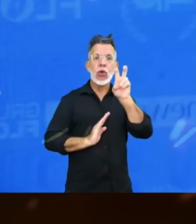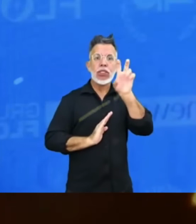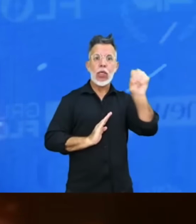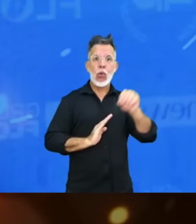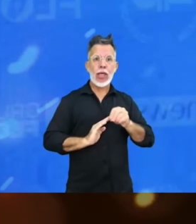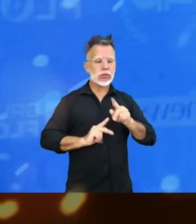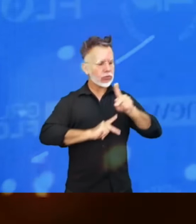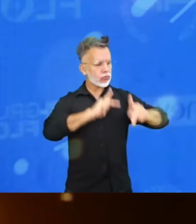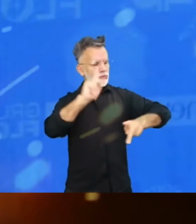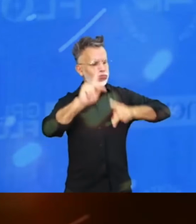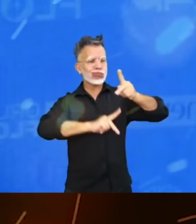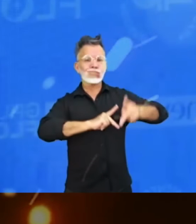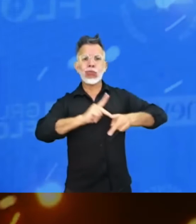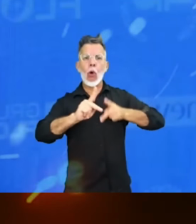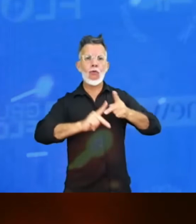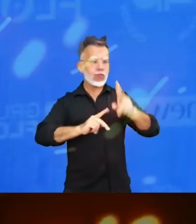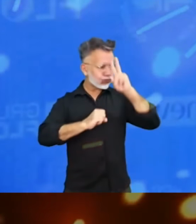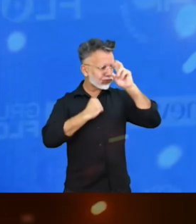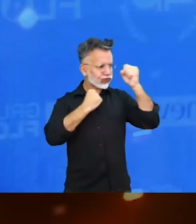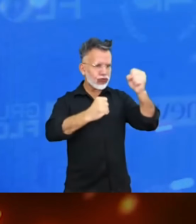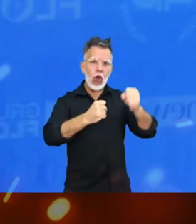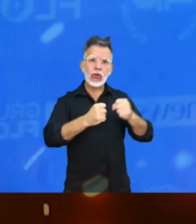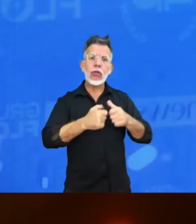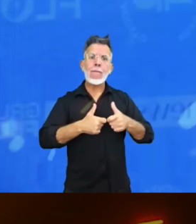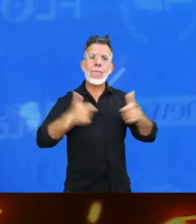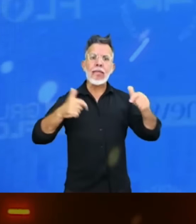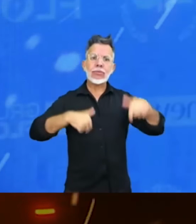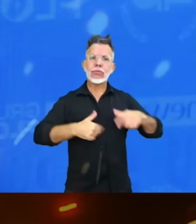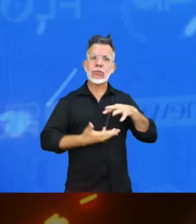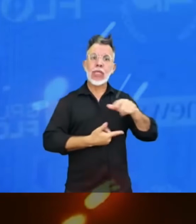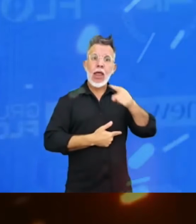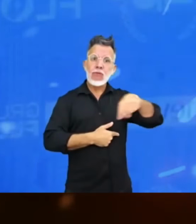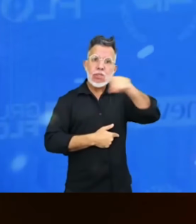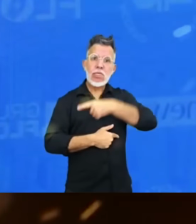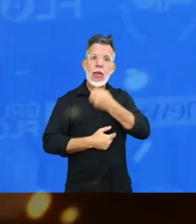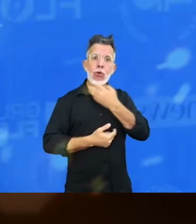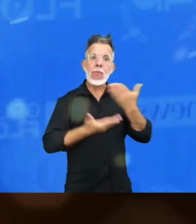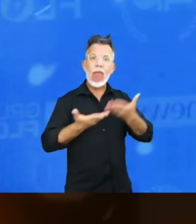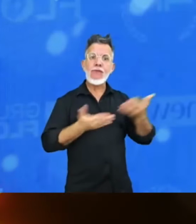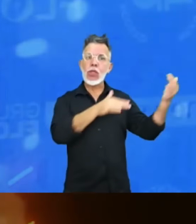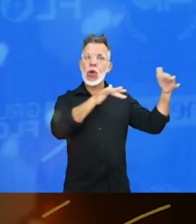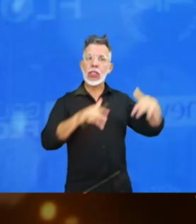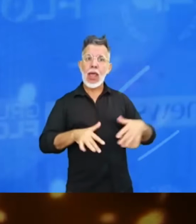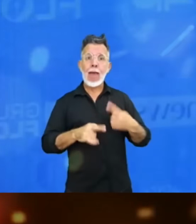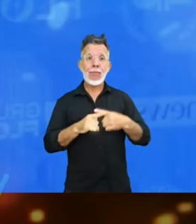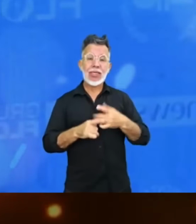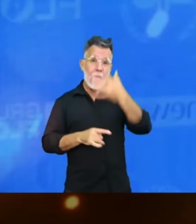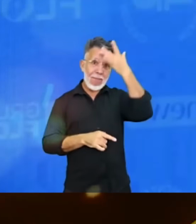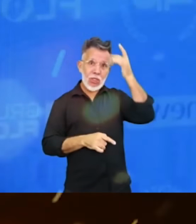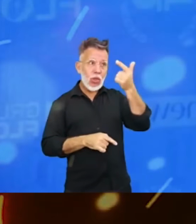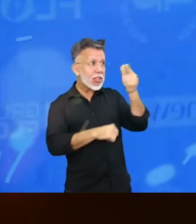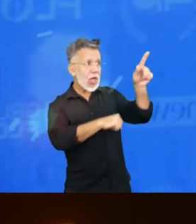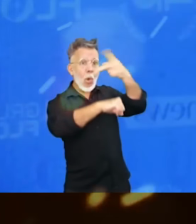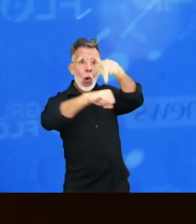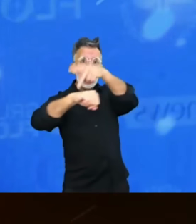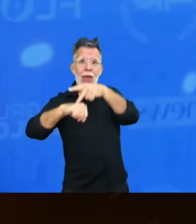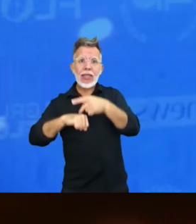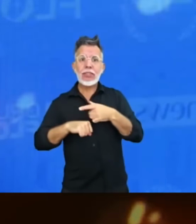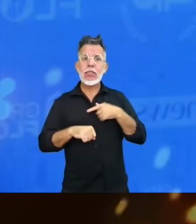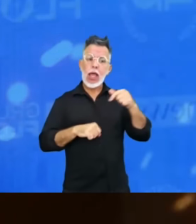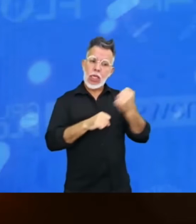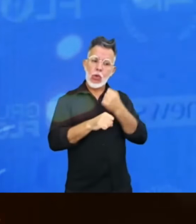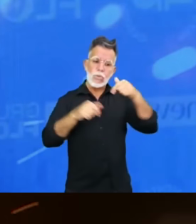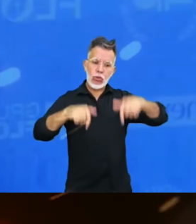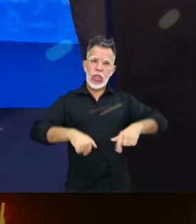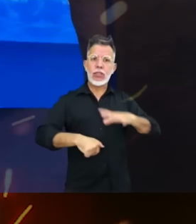mais Próspera da terra e vocês são muito bem-vindos porque foram os as pessoas de fora que construíram essa grande cidade essa grande nação vote 28